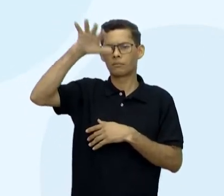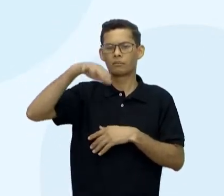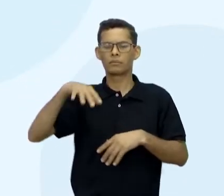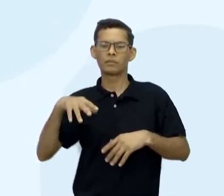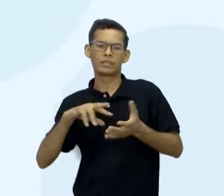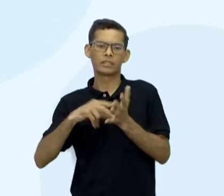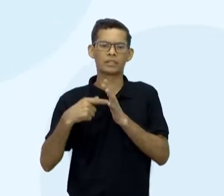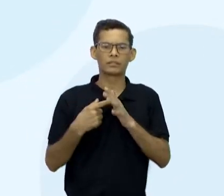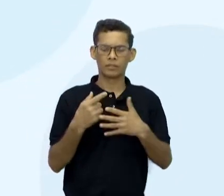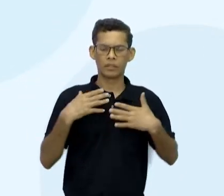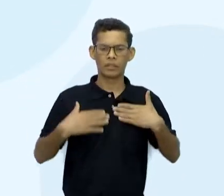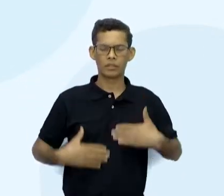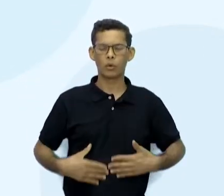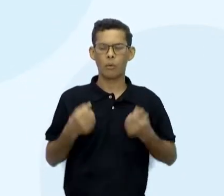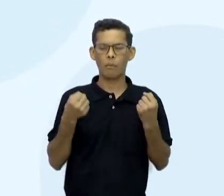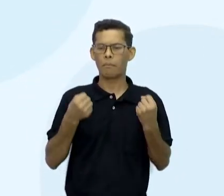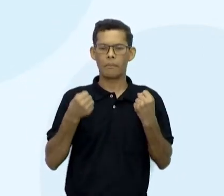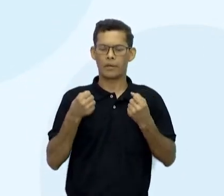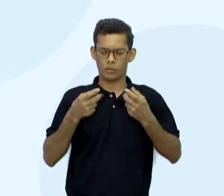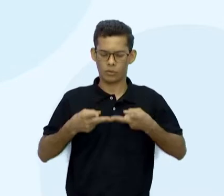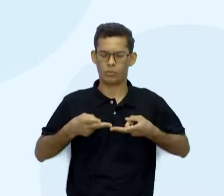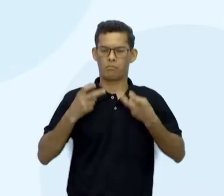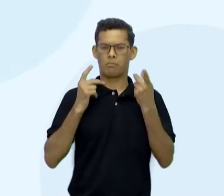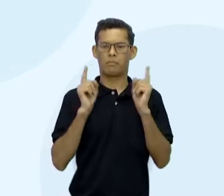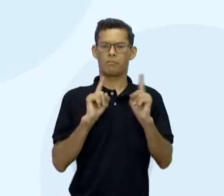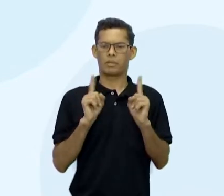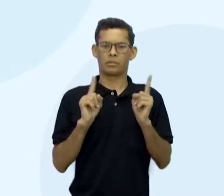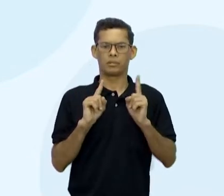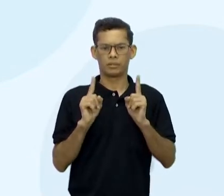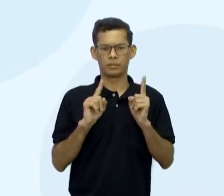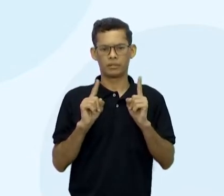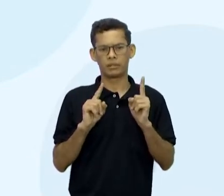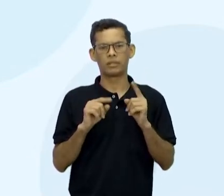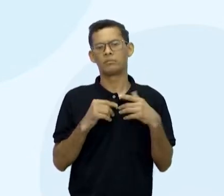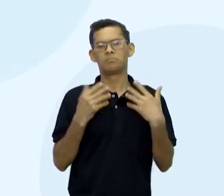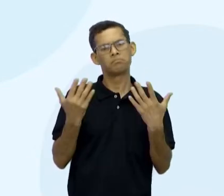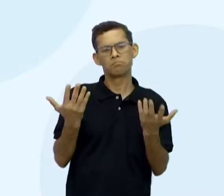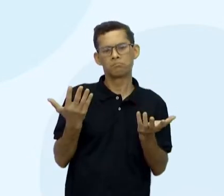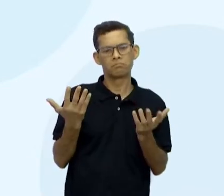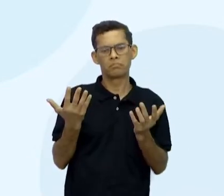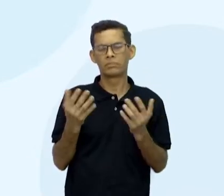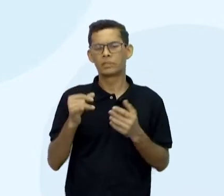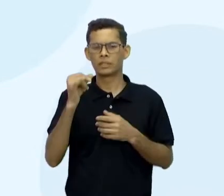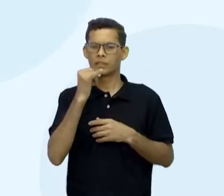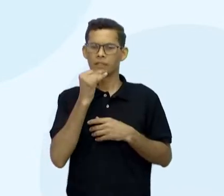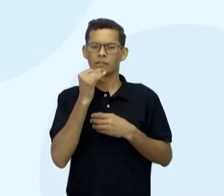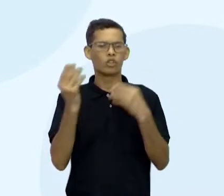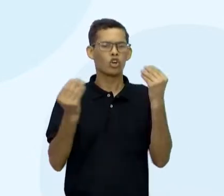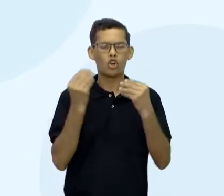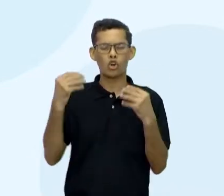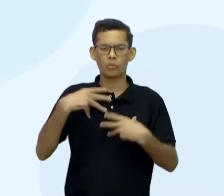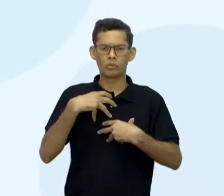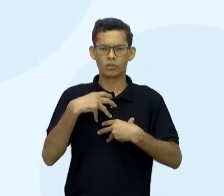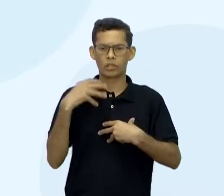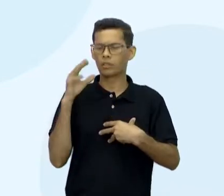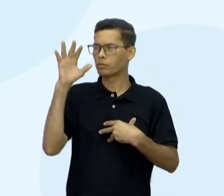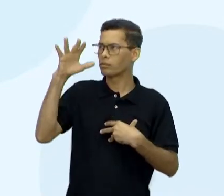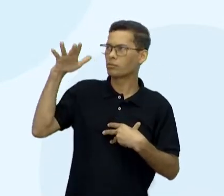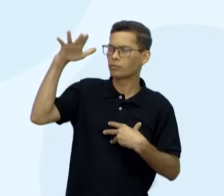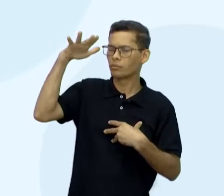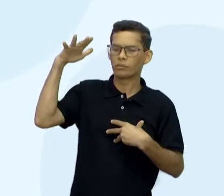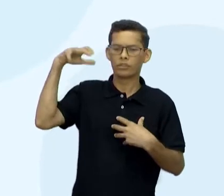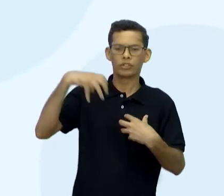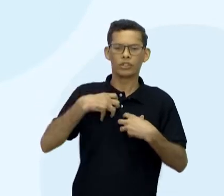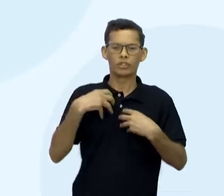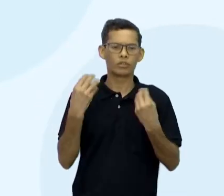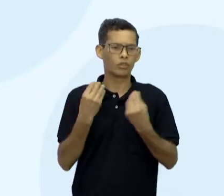conseguem sentir o seu próprio peso. Quais exemplos a seguir simula esse estado? E aí,